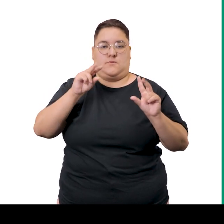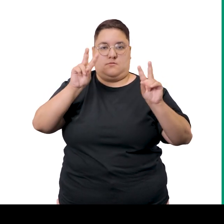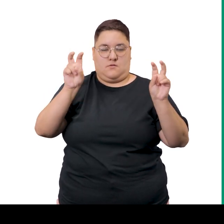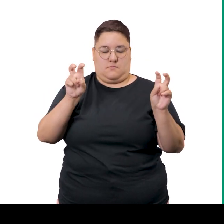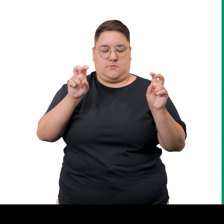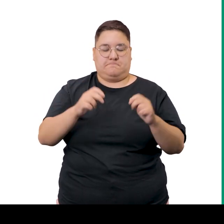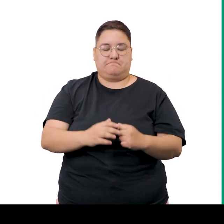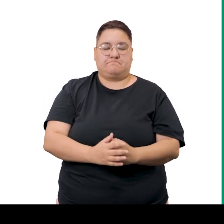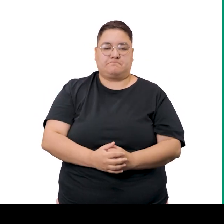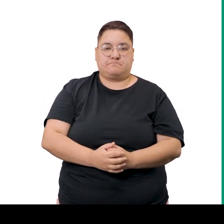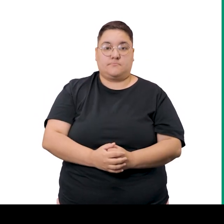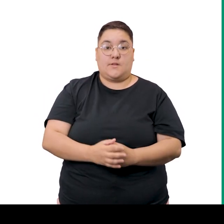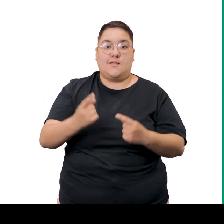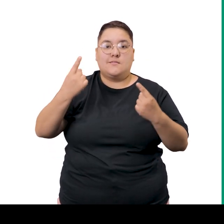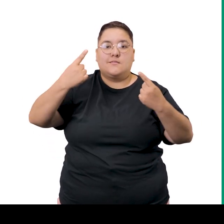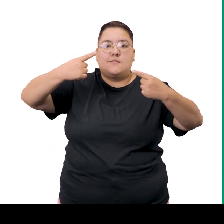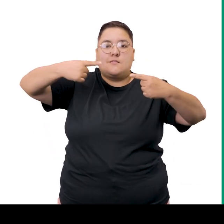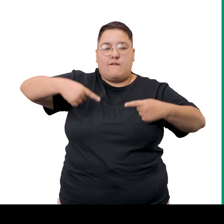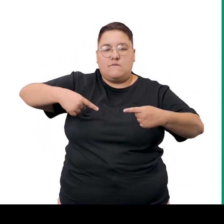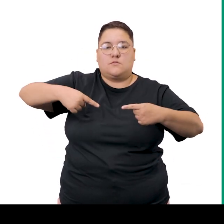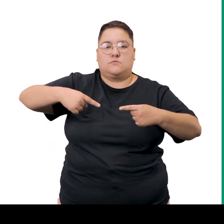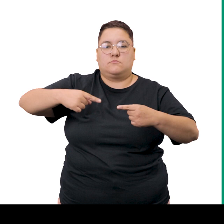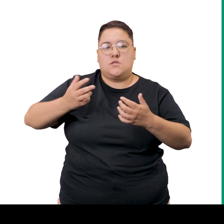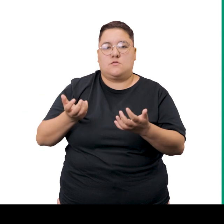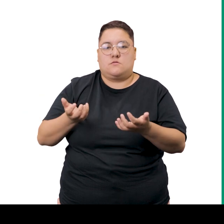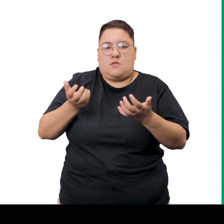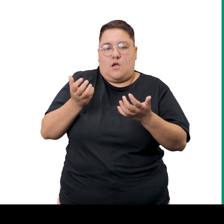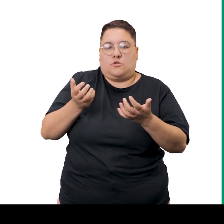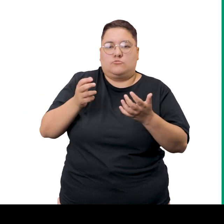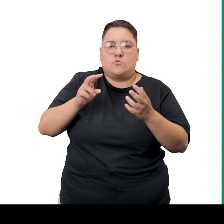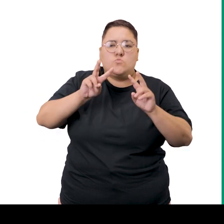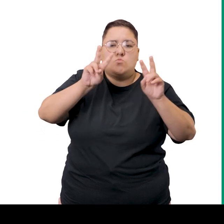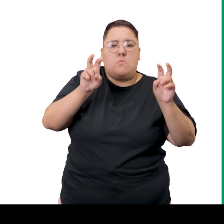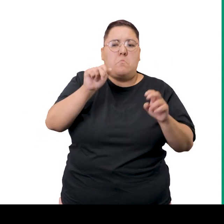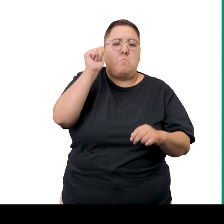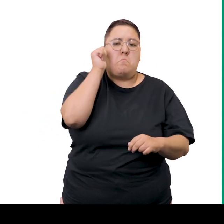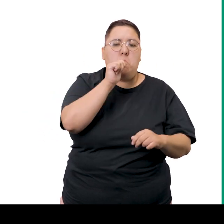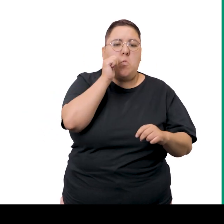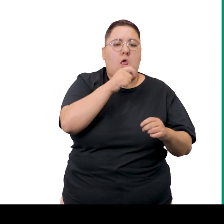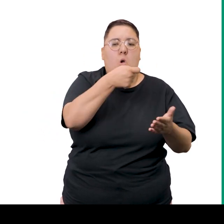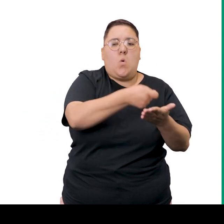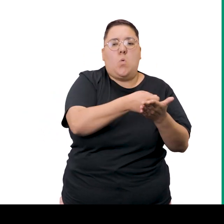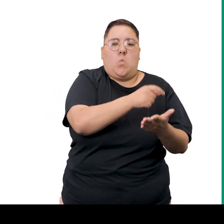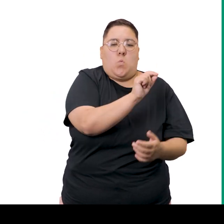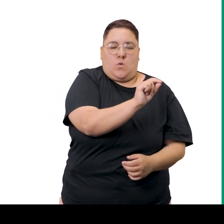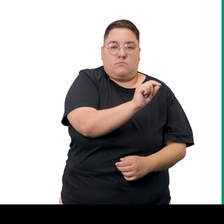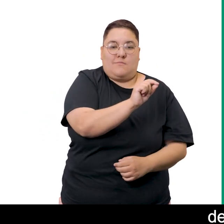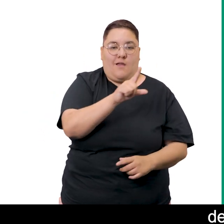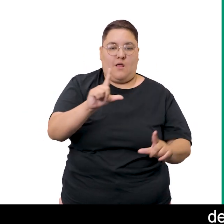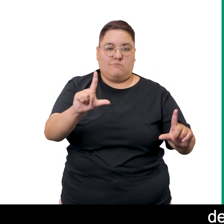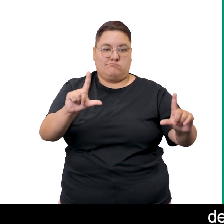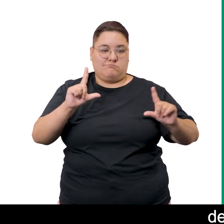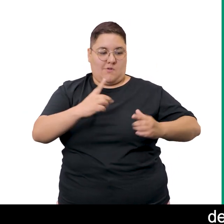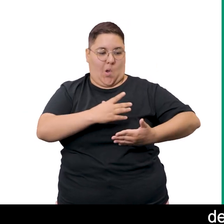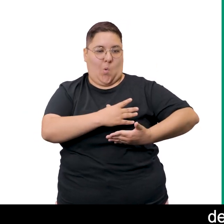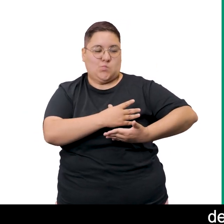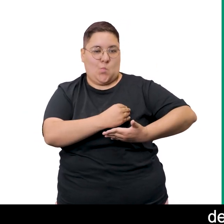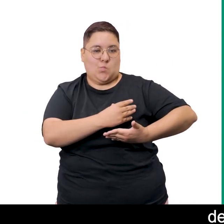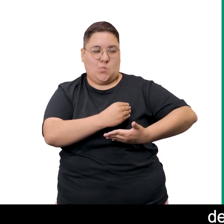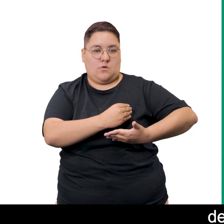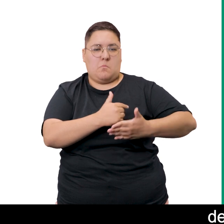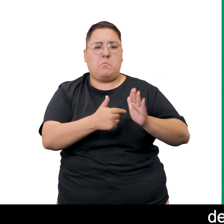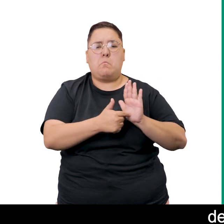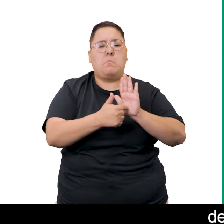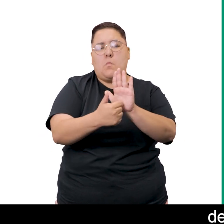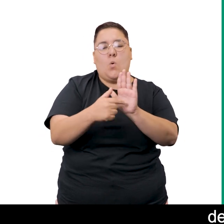Desafiando a concepção estética tradicional do que a maternidade deve ser, o registro de Opie amamentando demonstra que ter